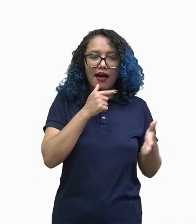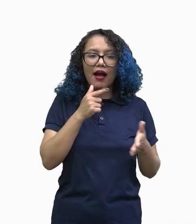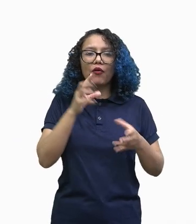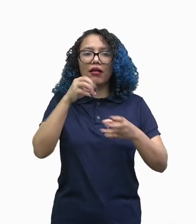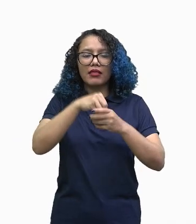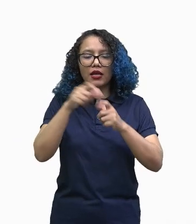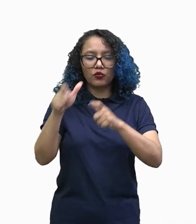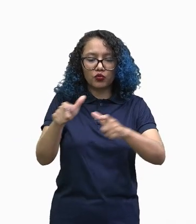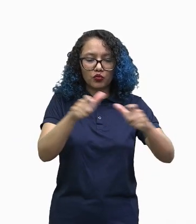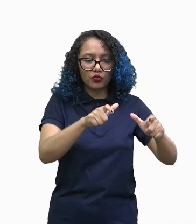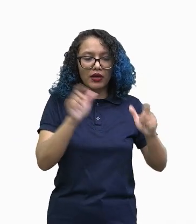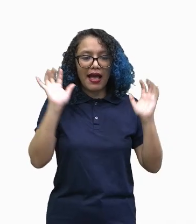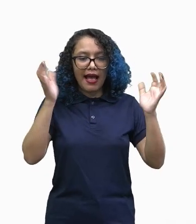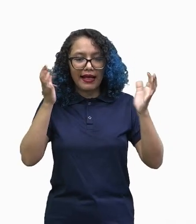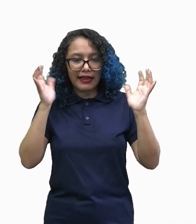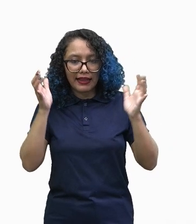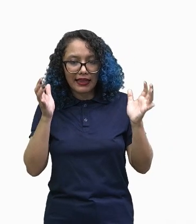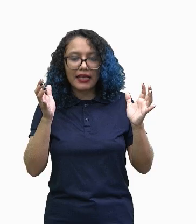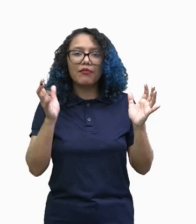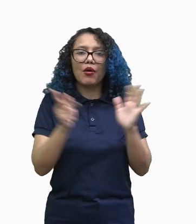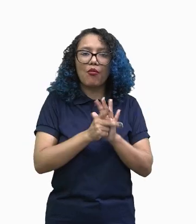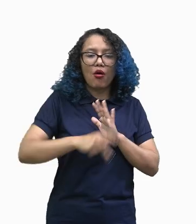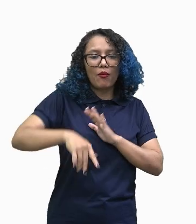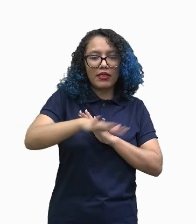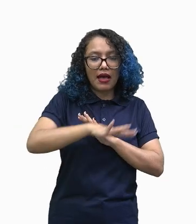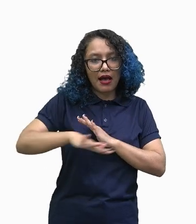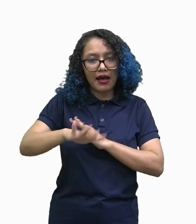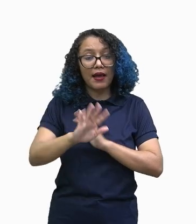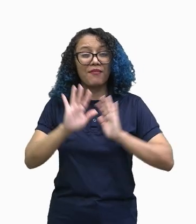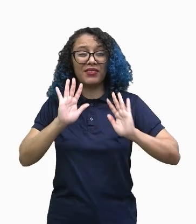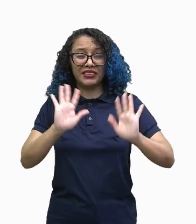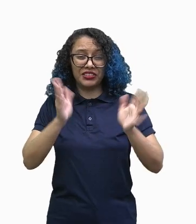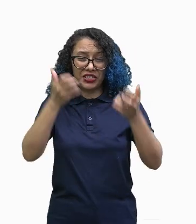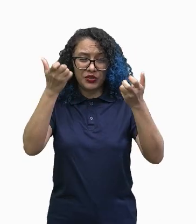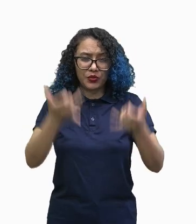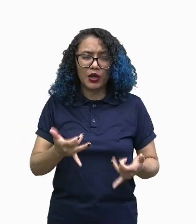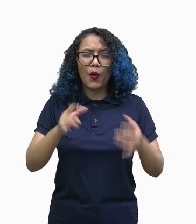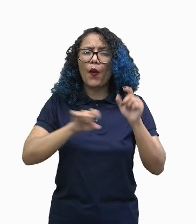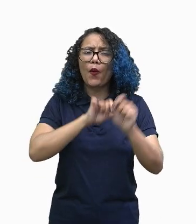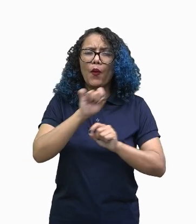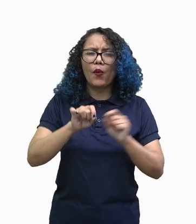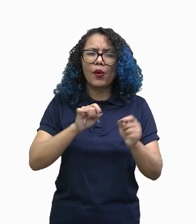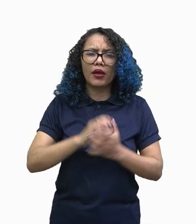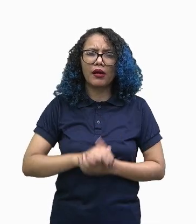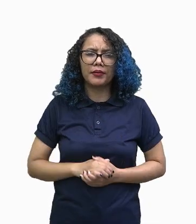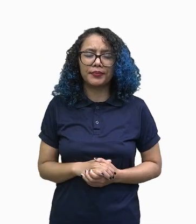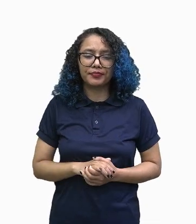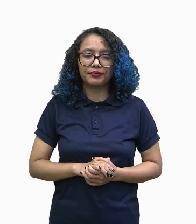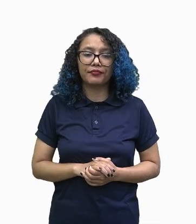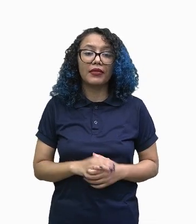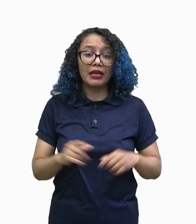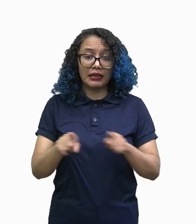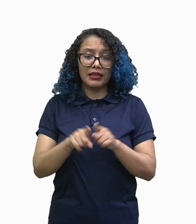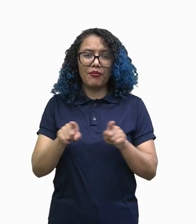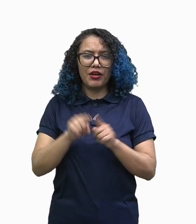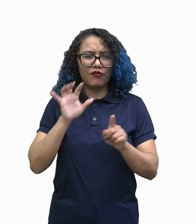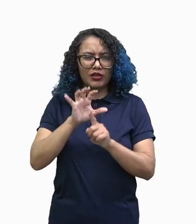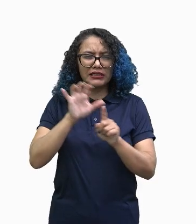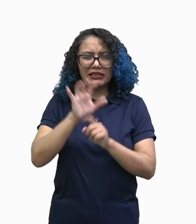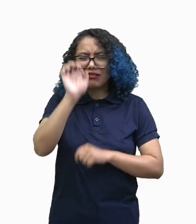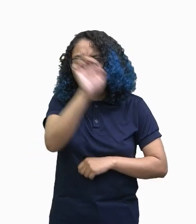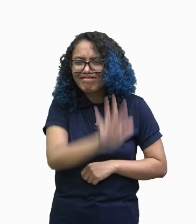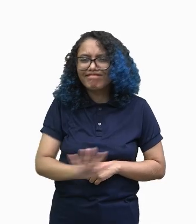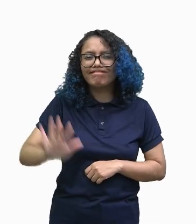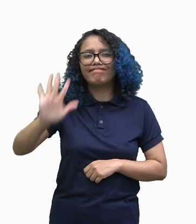climas pequenininhos das comunidades, das regiões. Mas, como a gente já falou, acaba afetando como um todo,